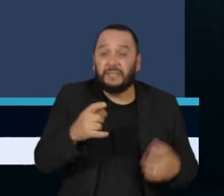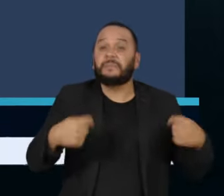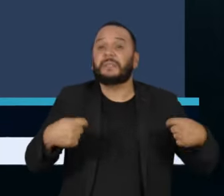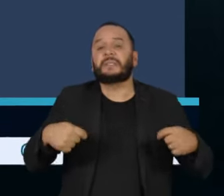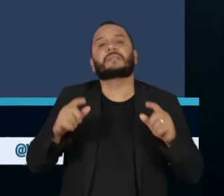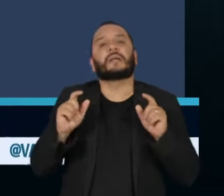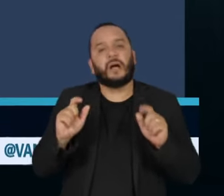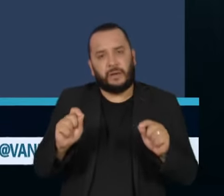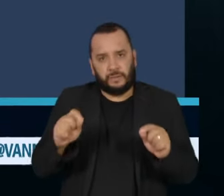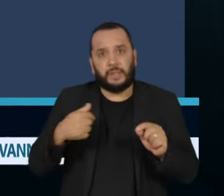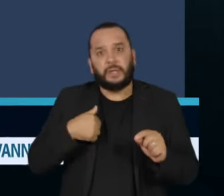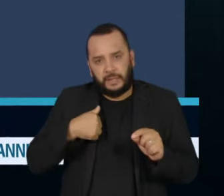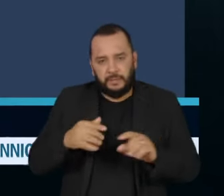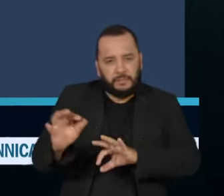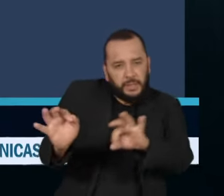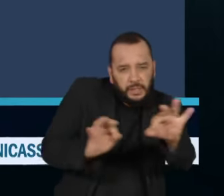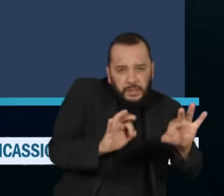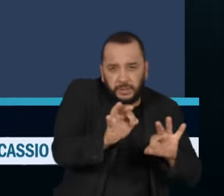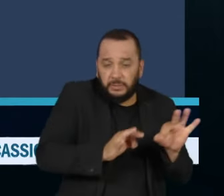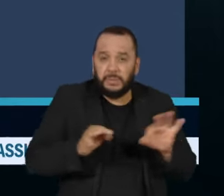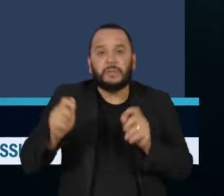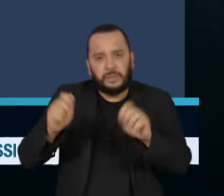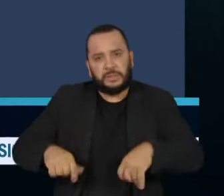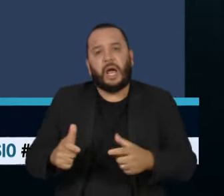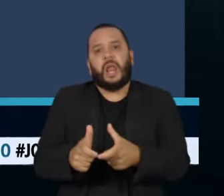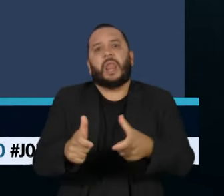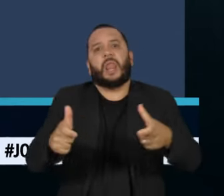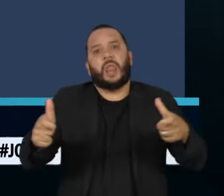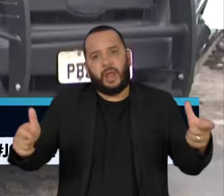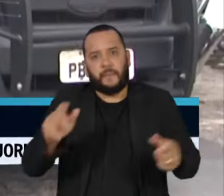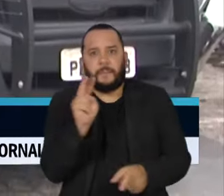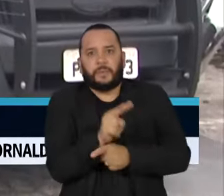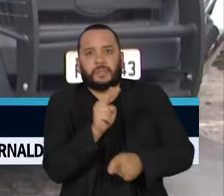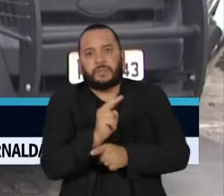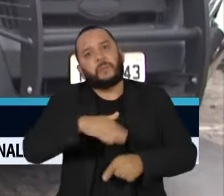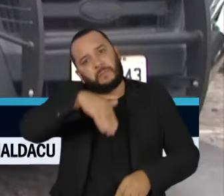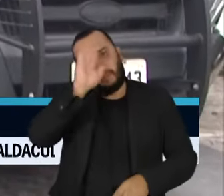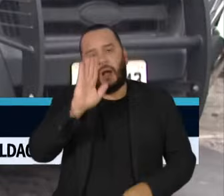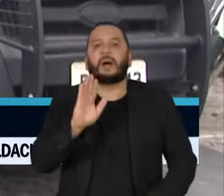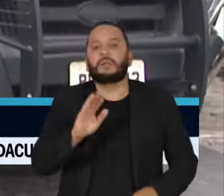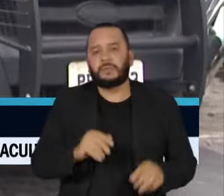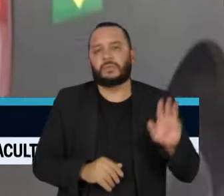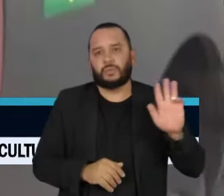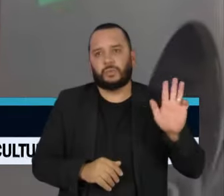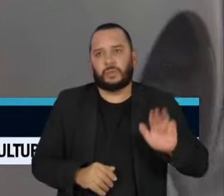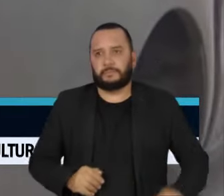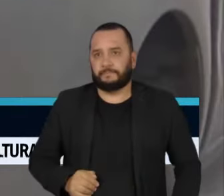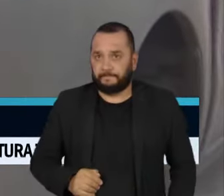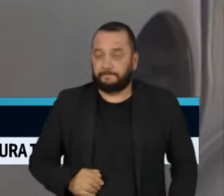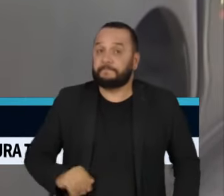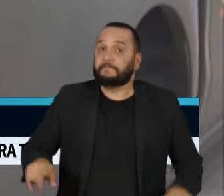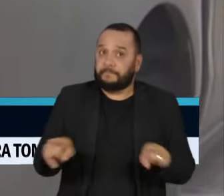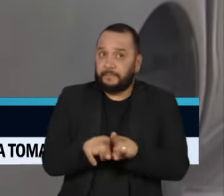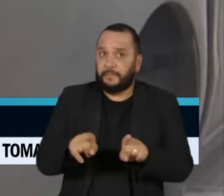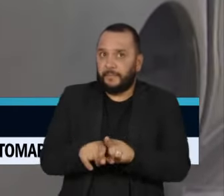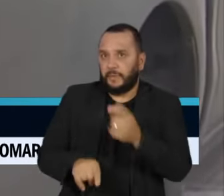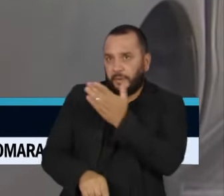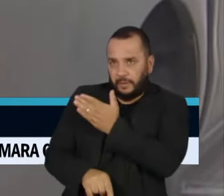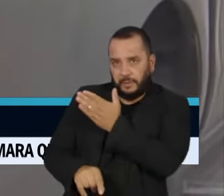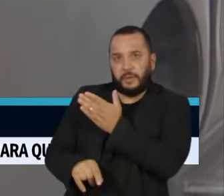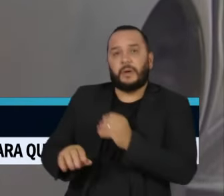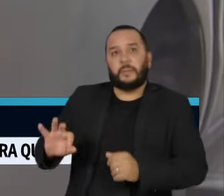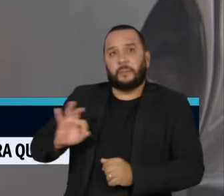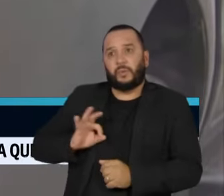vai readequar o planejamento, podendo aumentar a proteção na cerimônia. A Força Nacional também vai participar de escoltas em